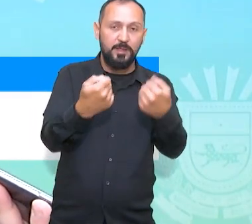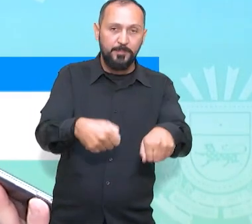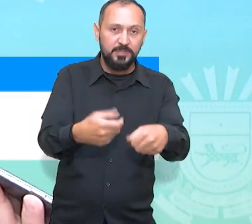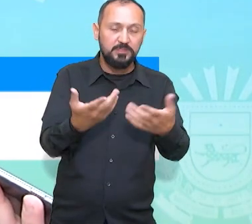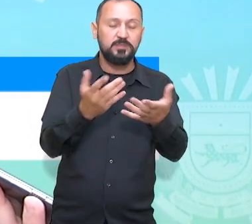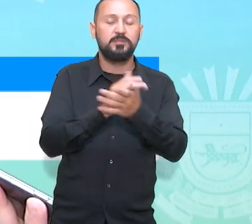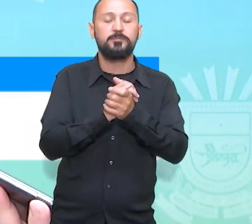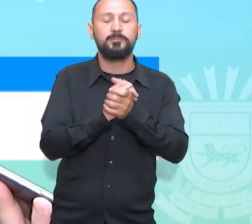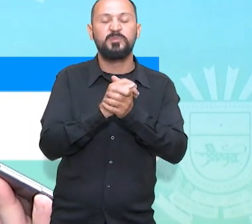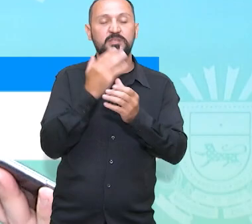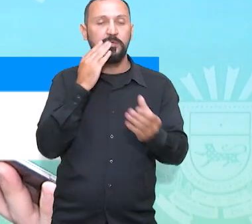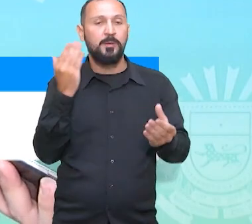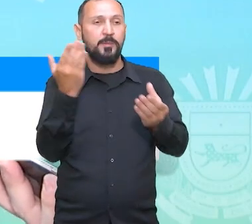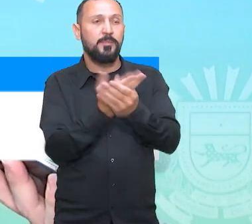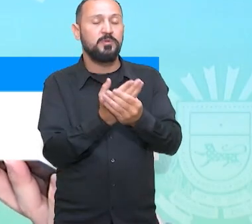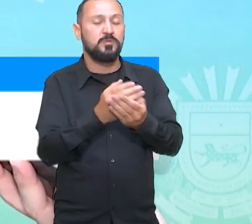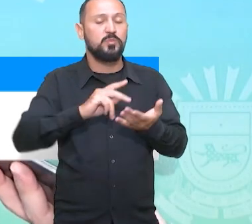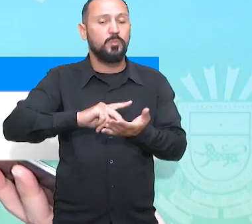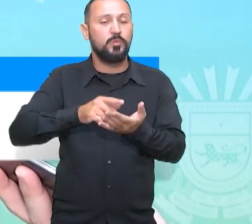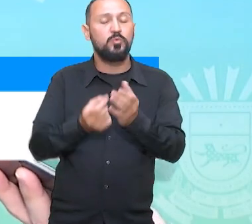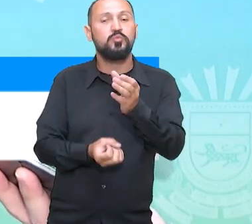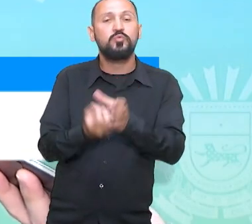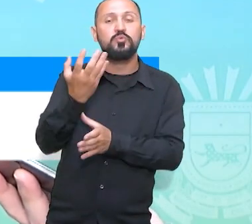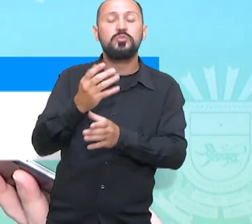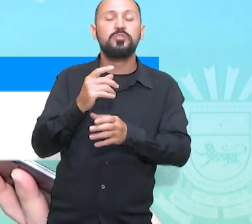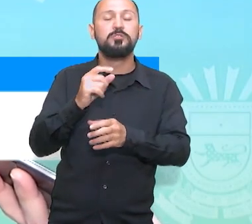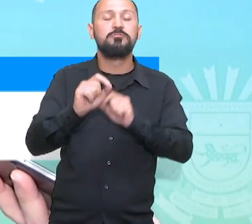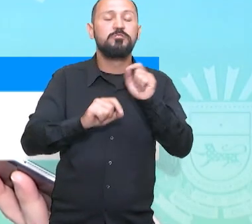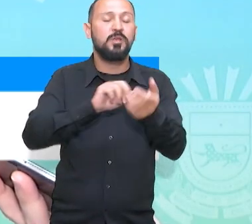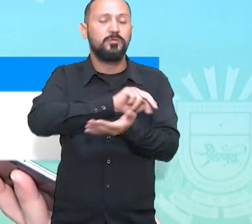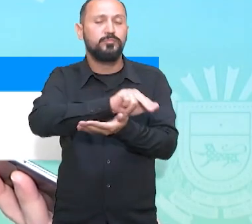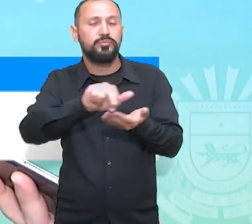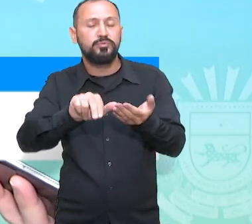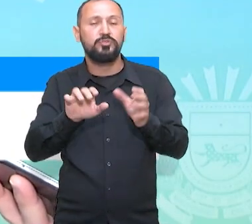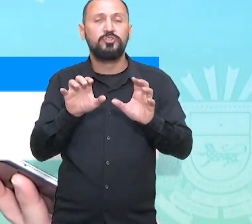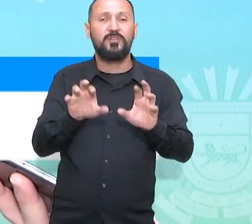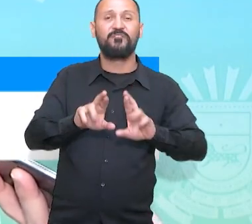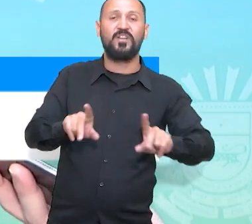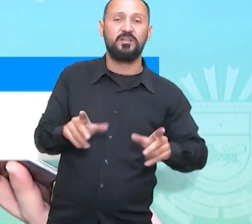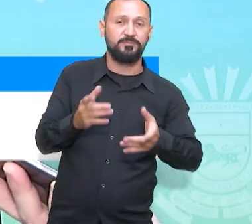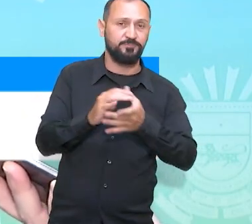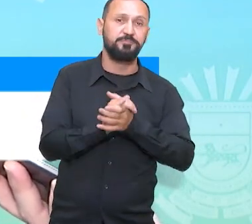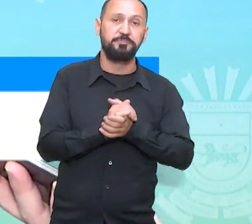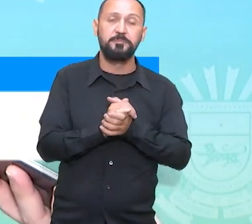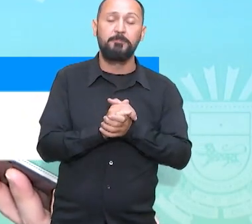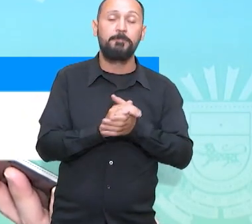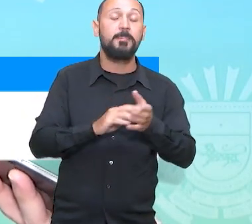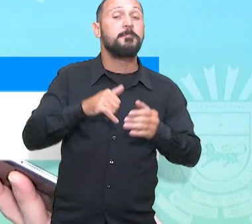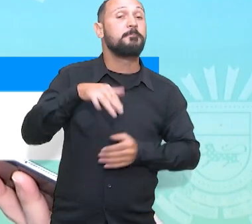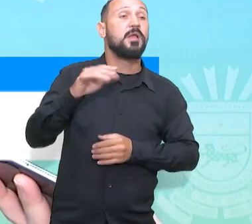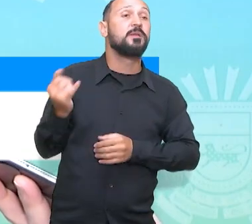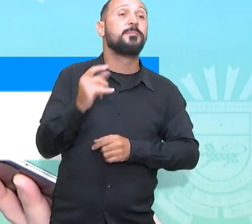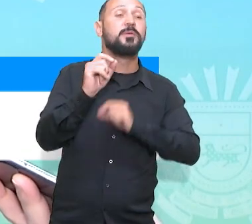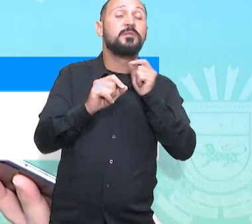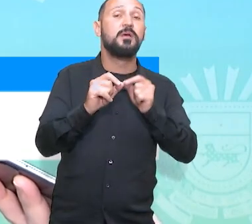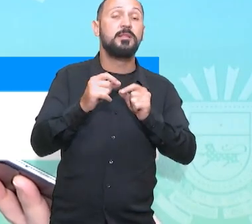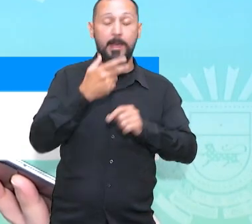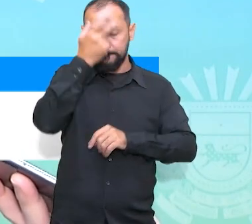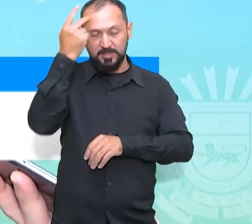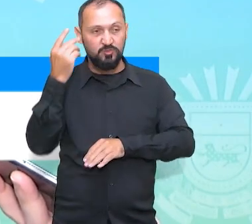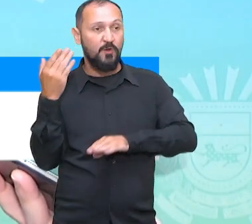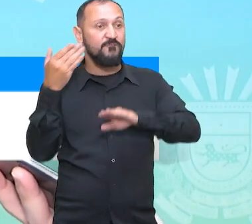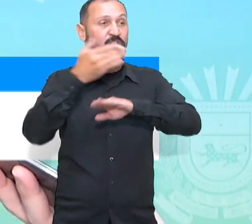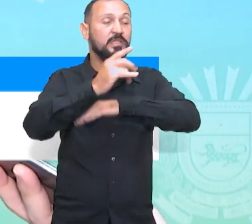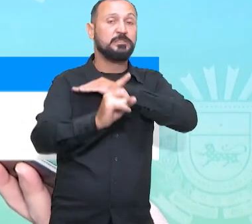Esses processos no PROCON estadual, eles nascem de diversas formas, né? A principal é a reclamação do consumidor.